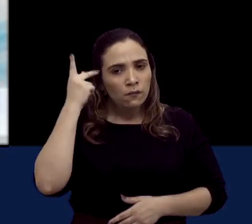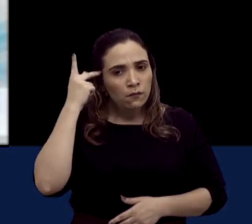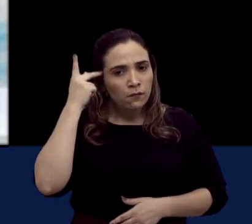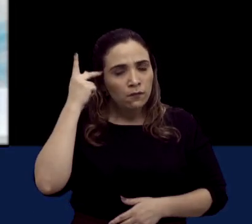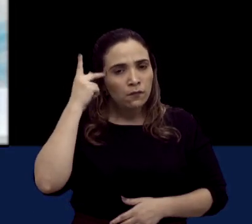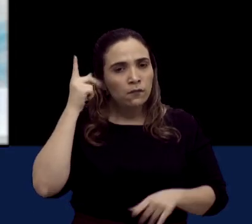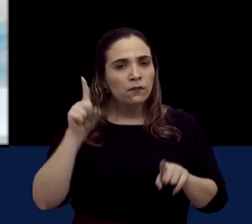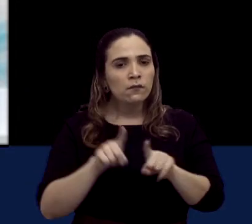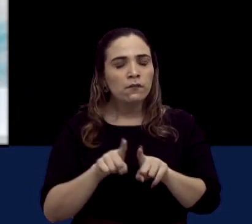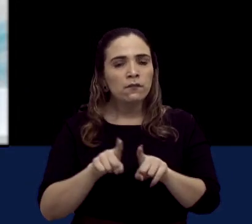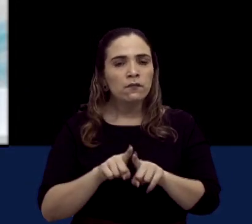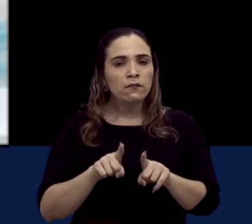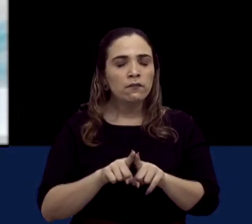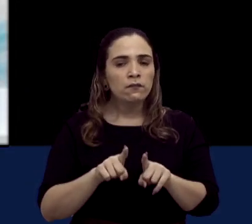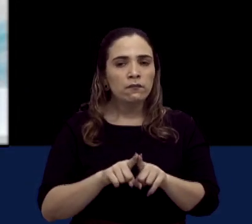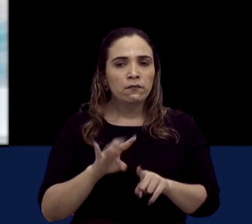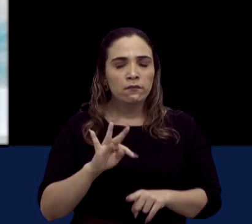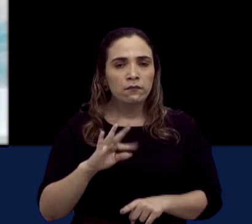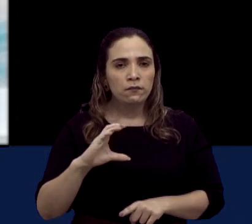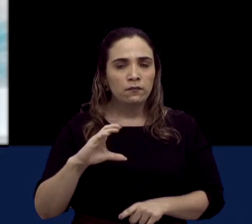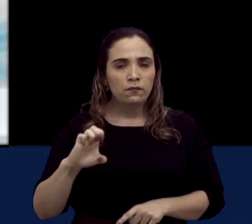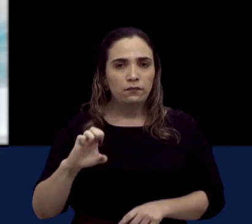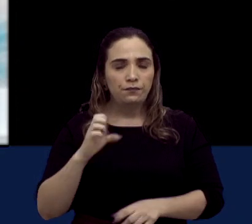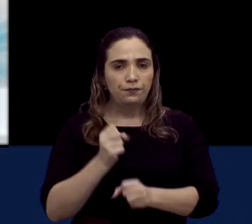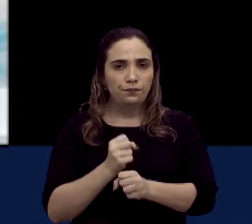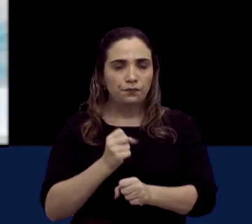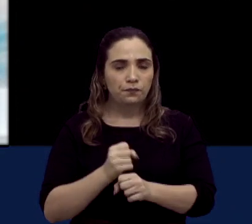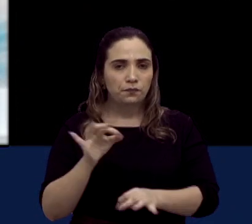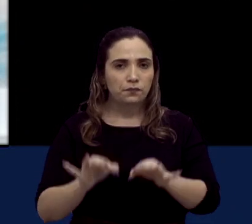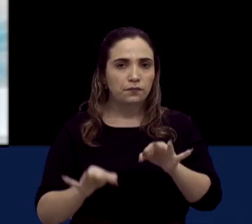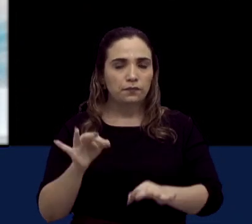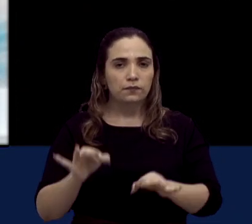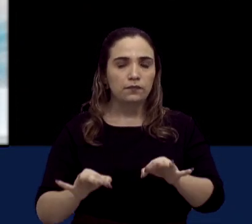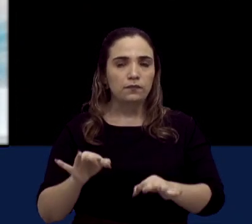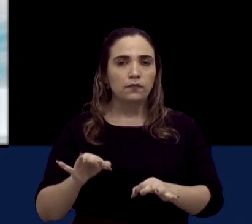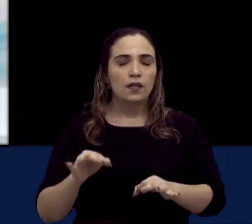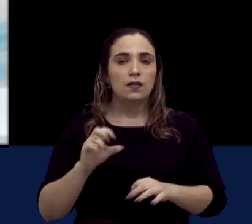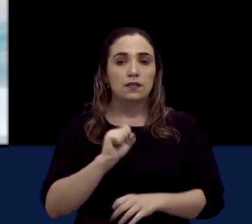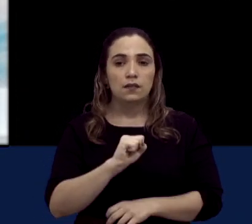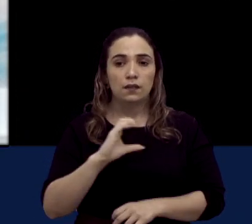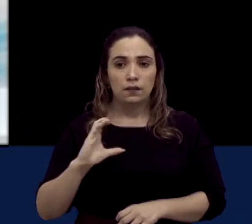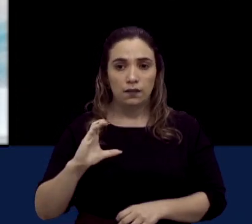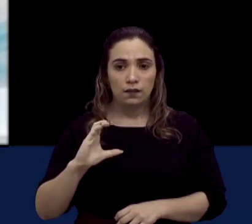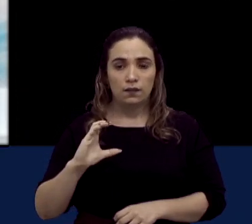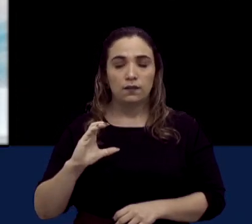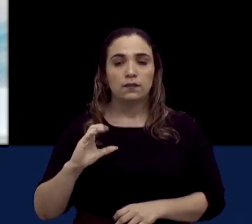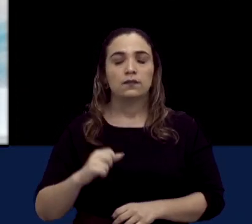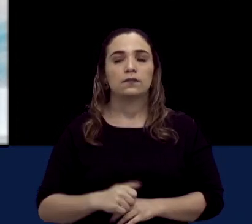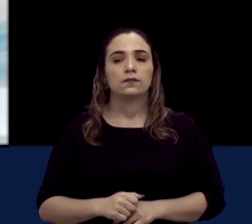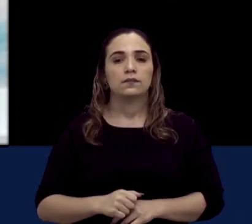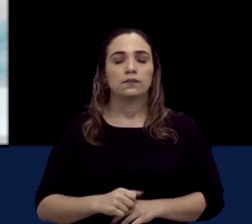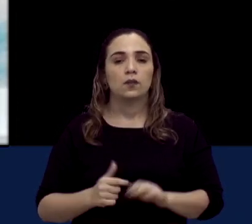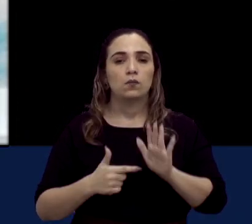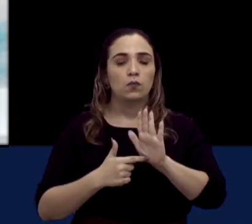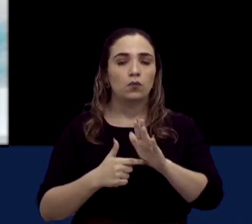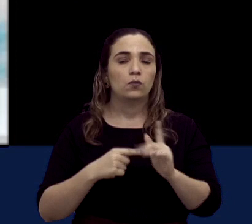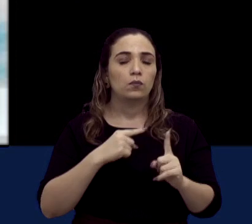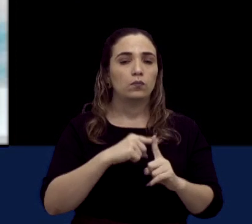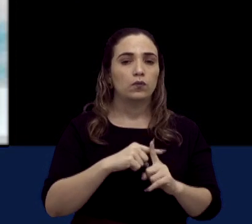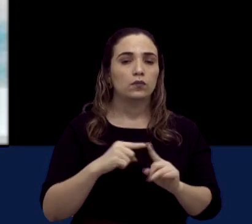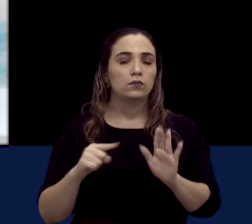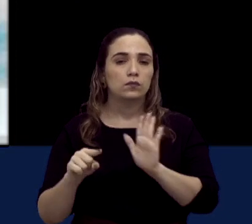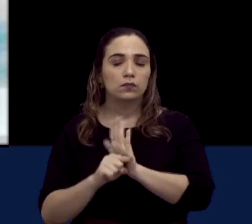do TCE de Santa Catarina, onde eles trazem que, como benefícios, esses modelos de gestão